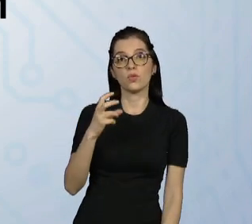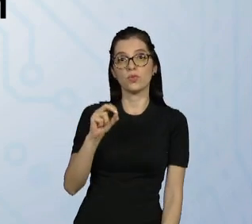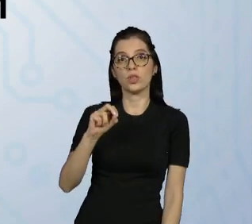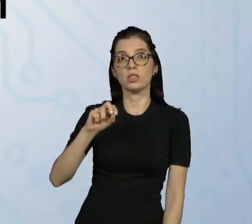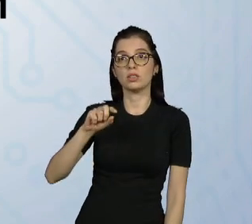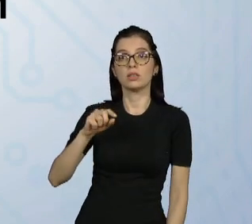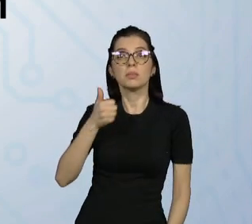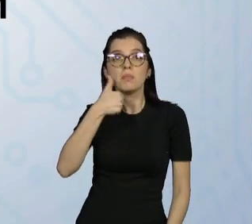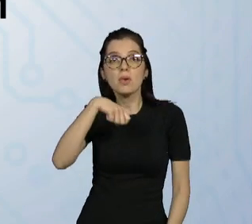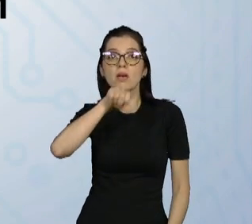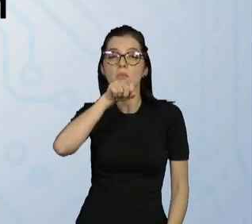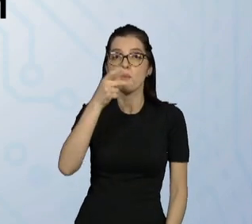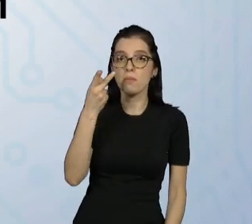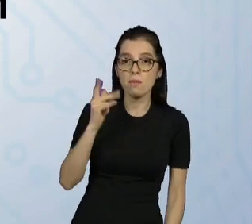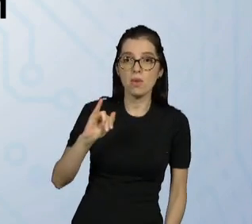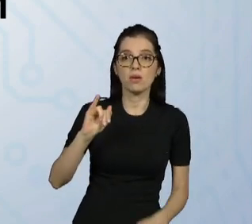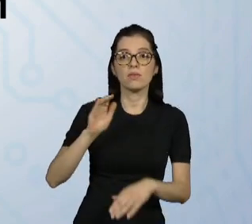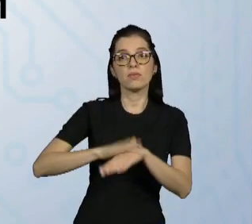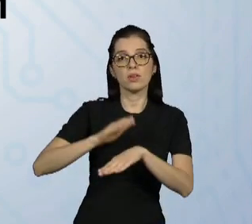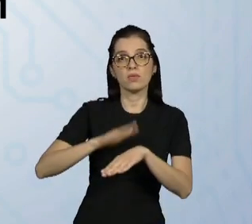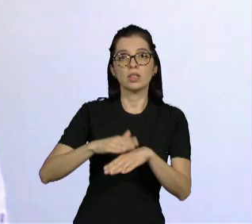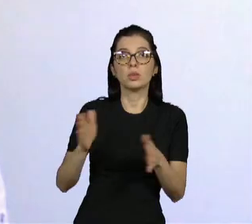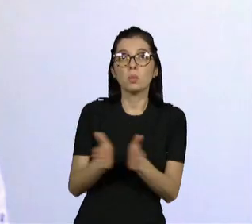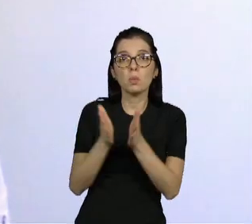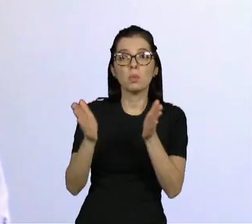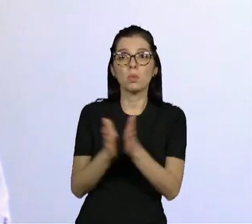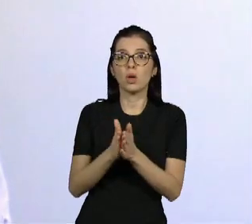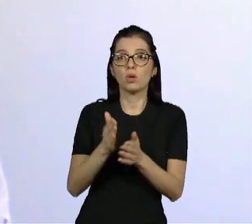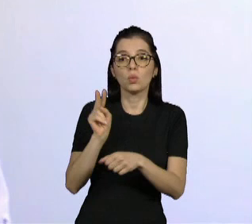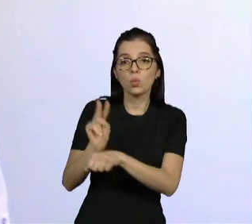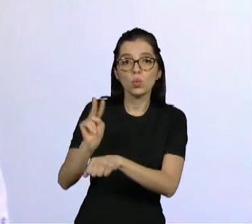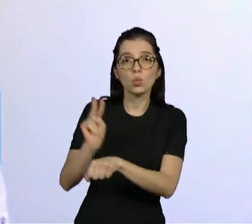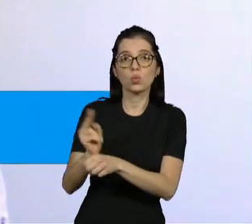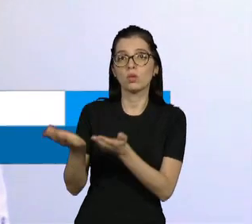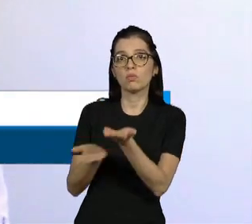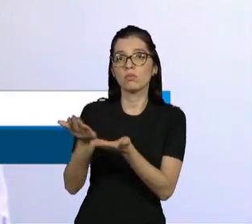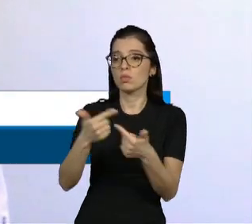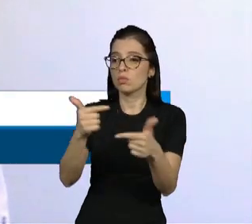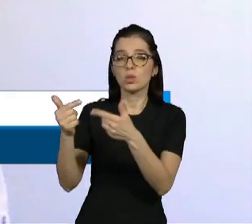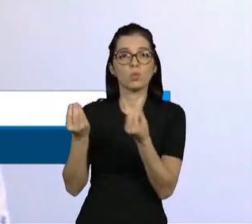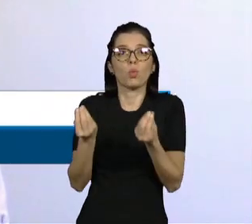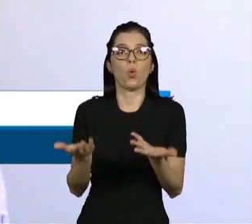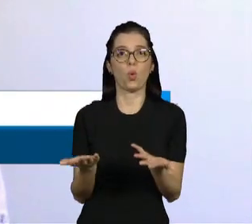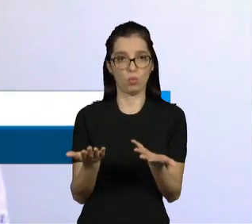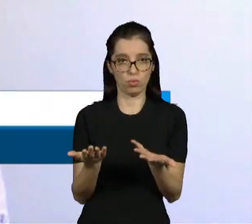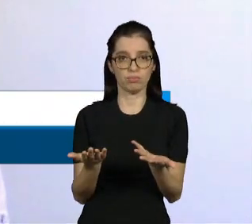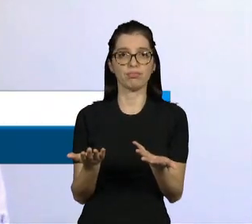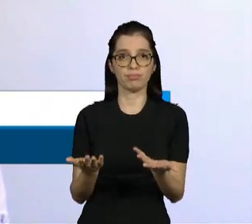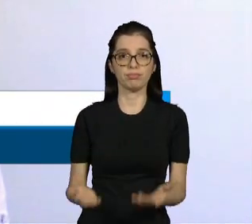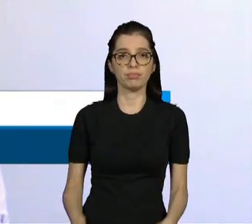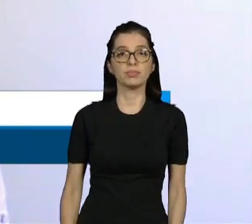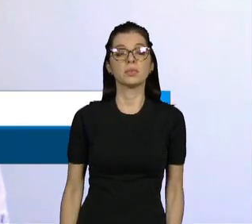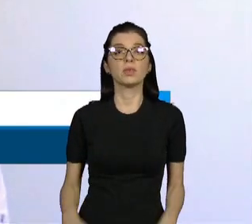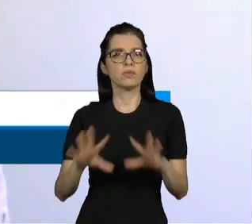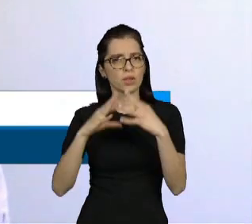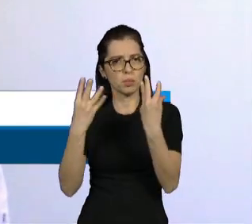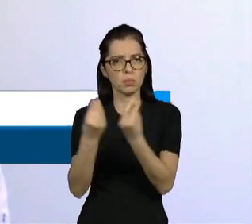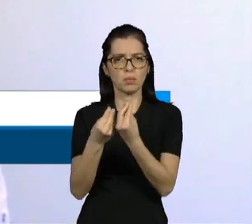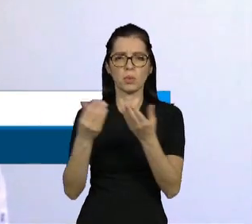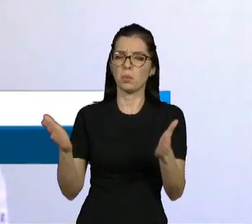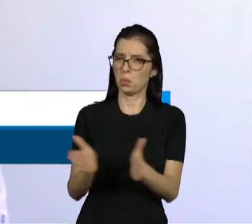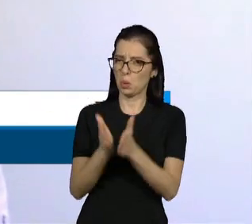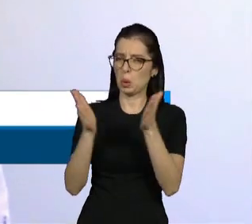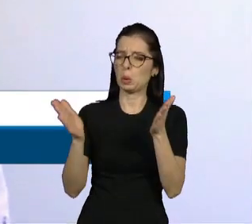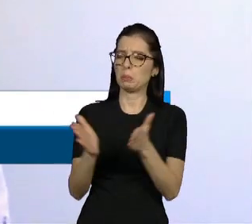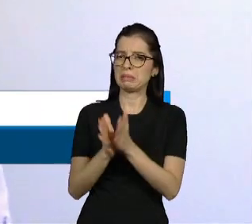e 23% de famílias pobres. A priorização e foco nessas famílias mais vulneráveis